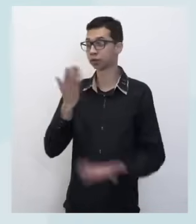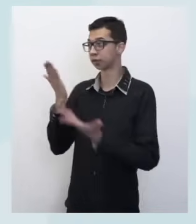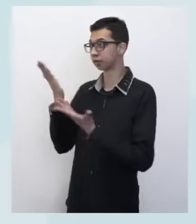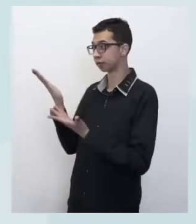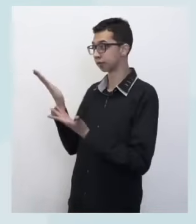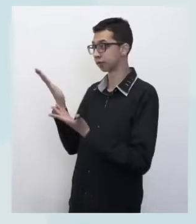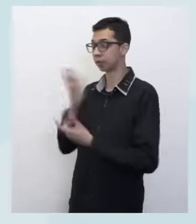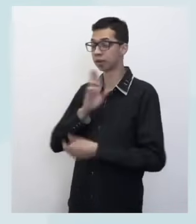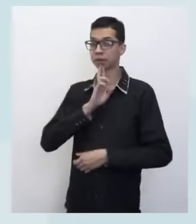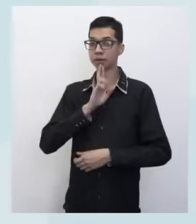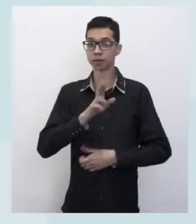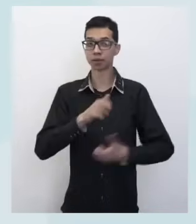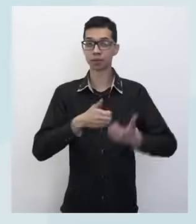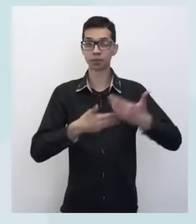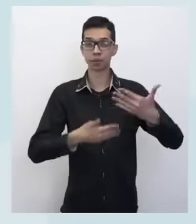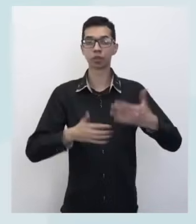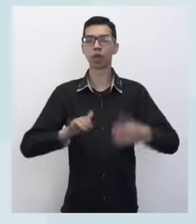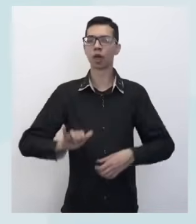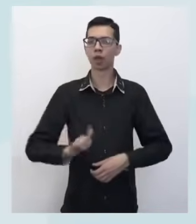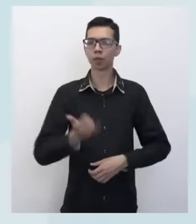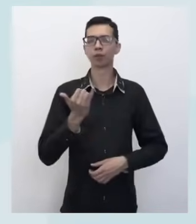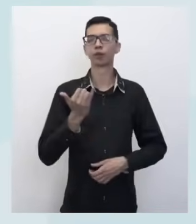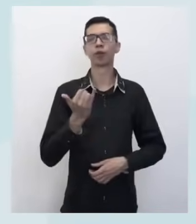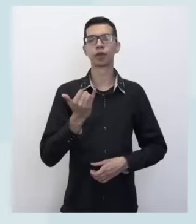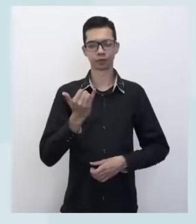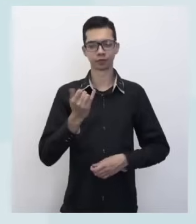no chat, aproveitem, dê print na